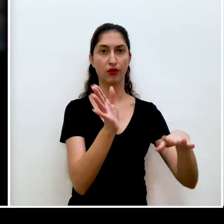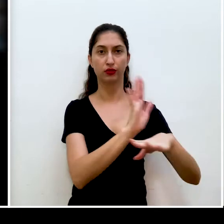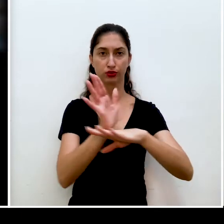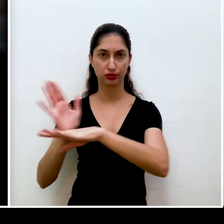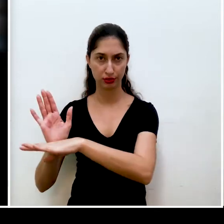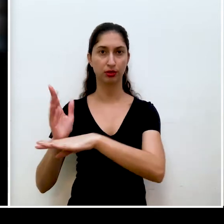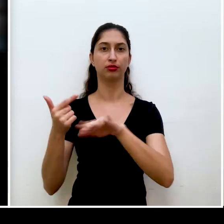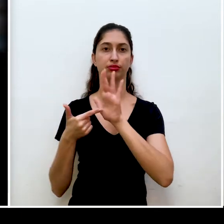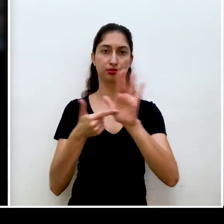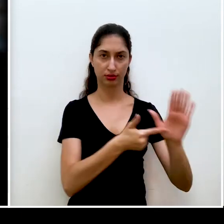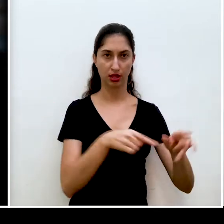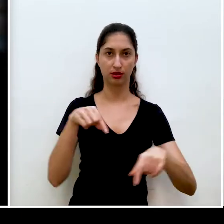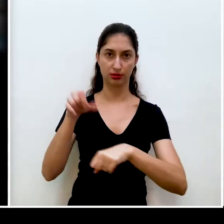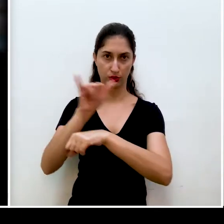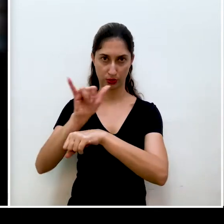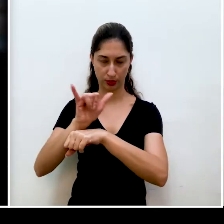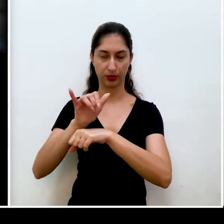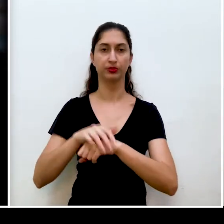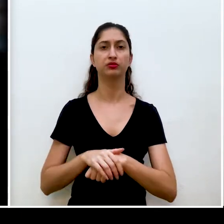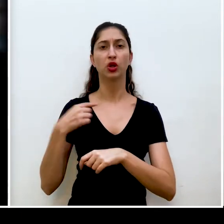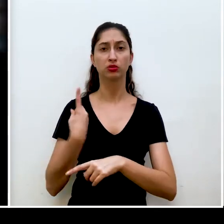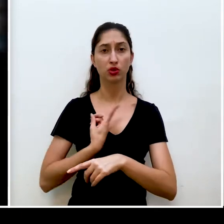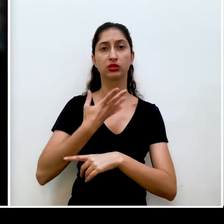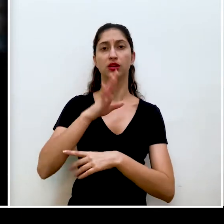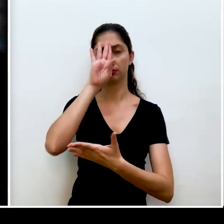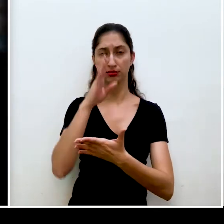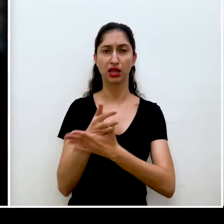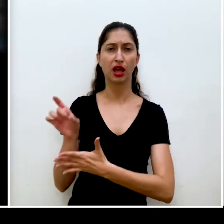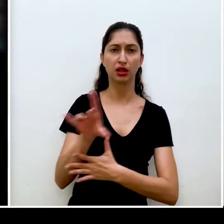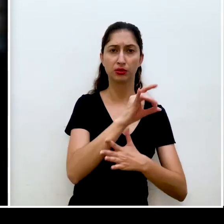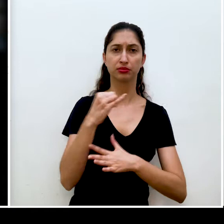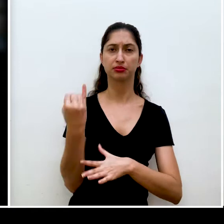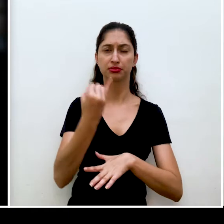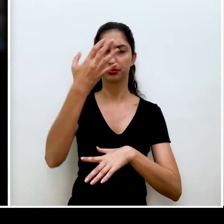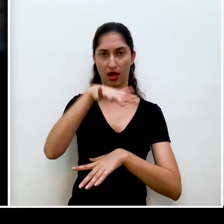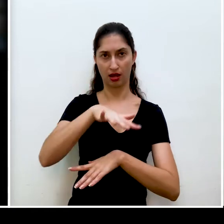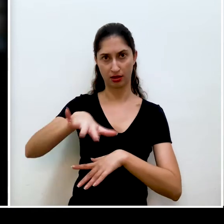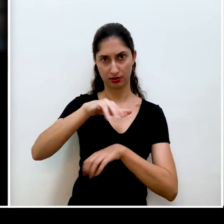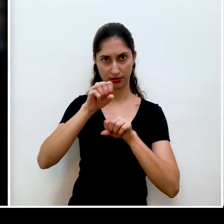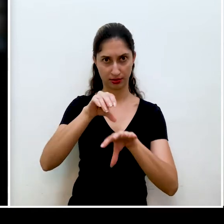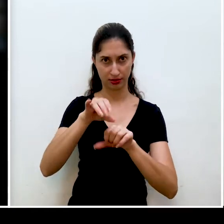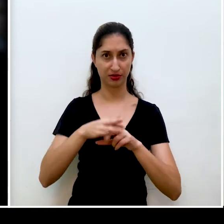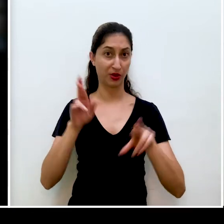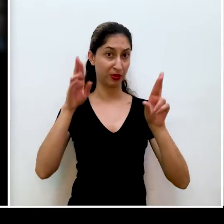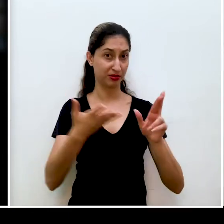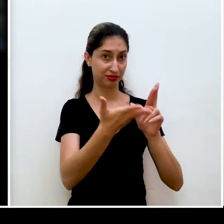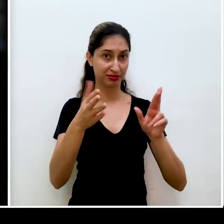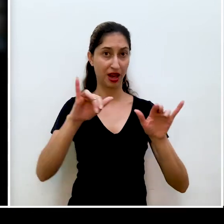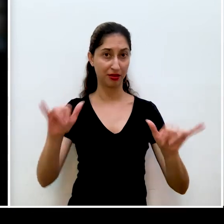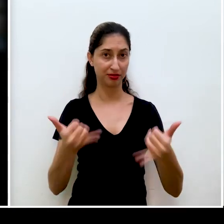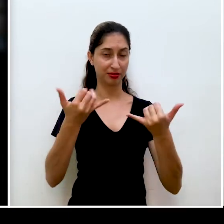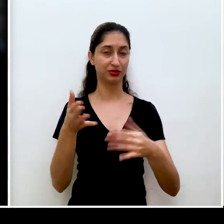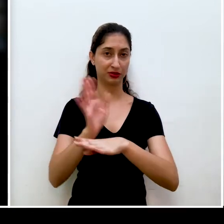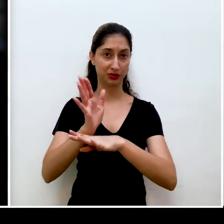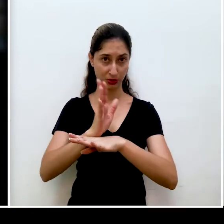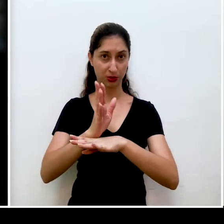dias. Acreditamos que as falas e narrativas de cada um podem ser de grande importância para o campo da educação. Esperamos que você aprecie o